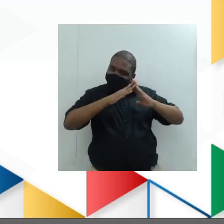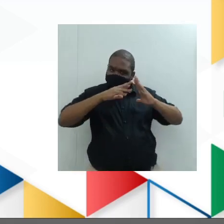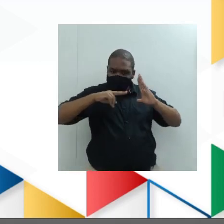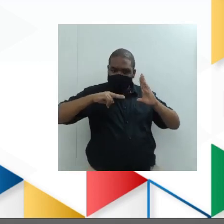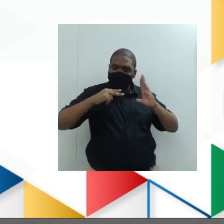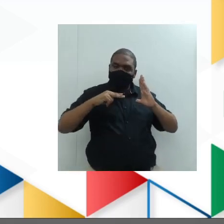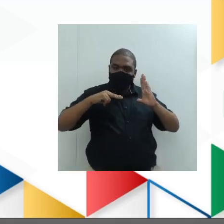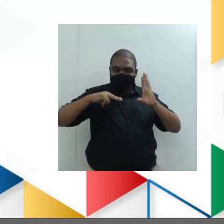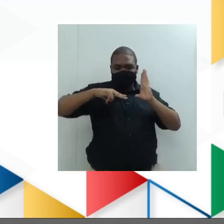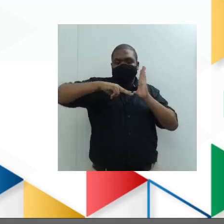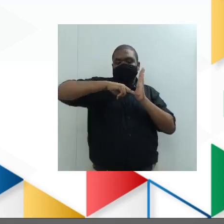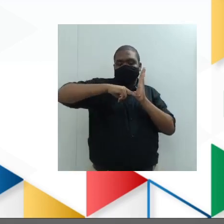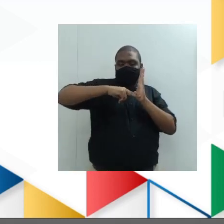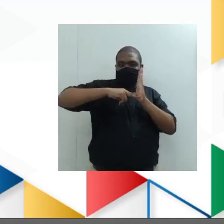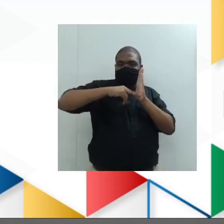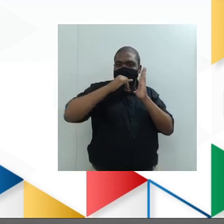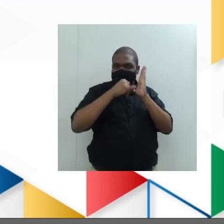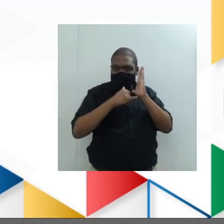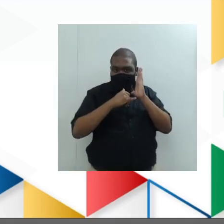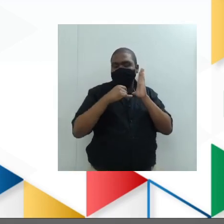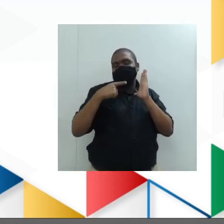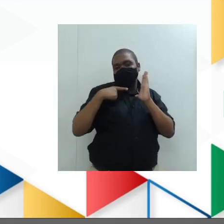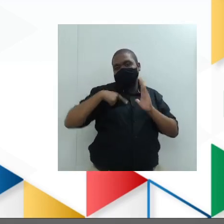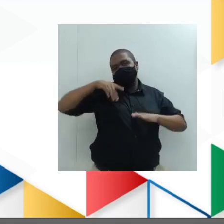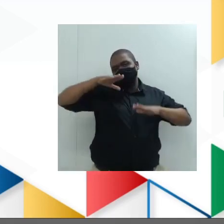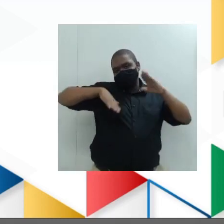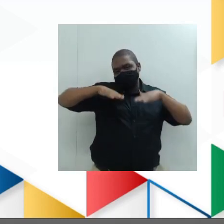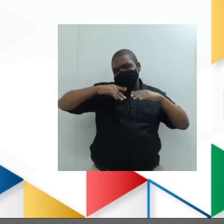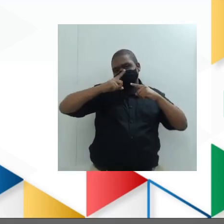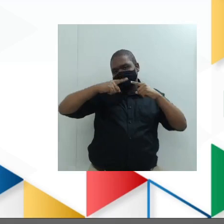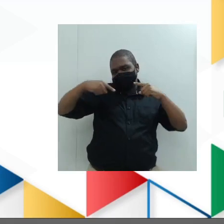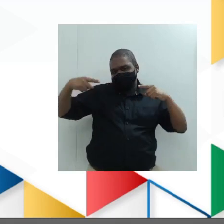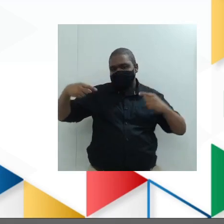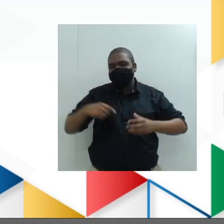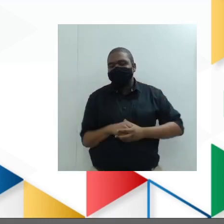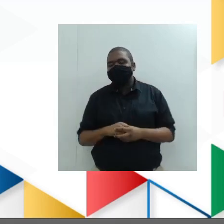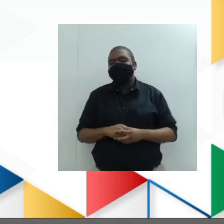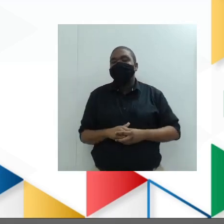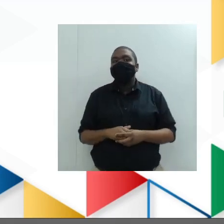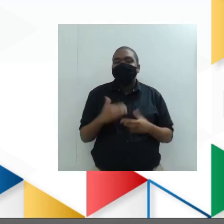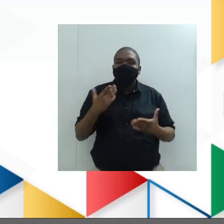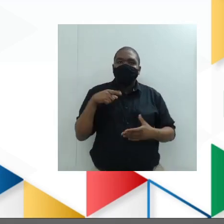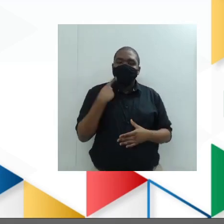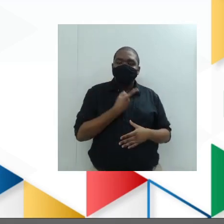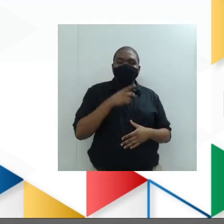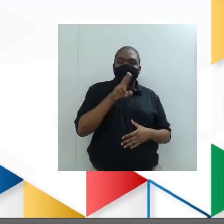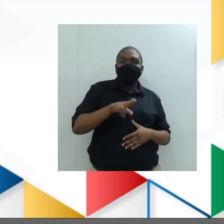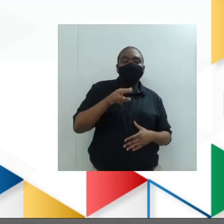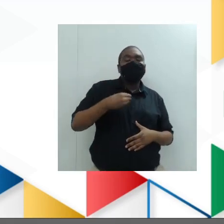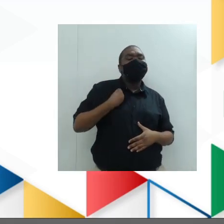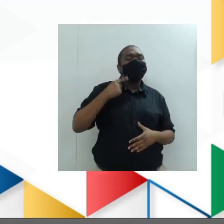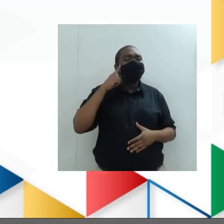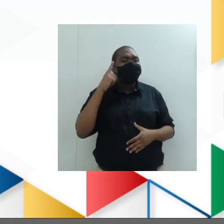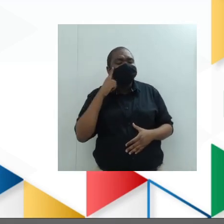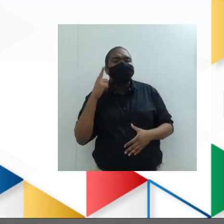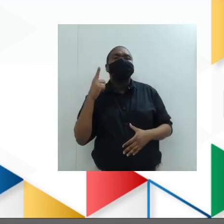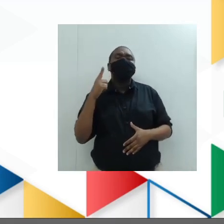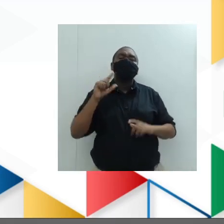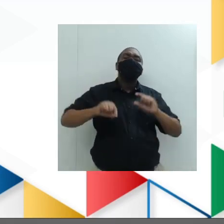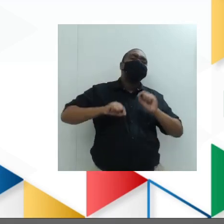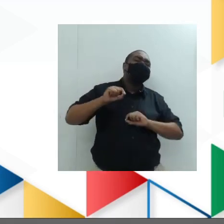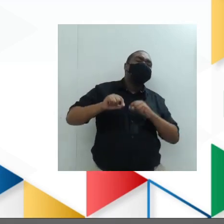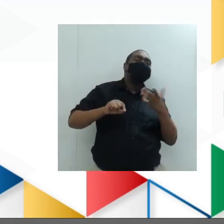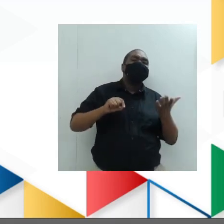são geradores de correntes alternadas. Os geradores que utilizamos em nosso dia a dia, eles são